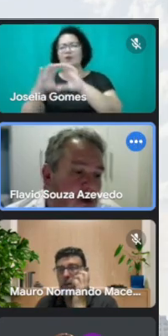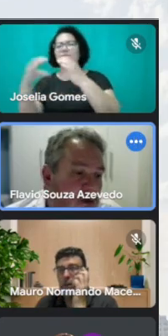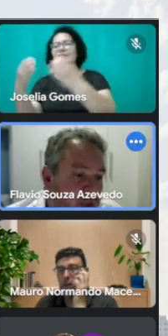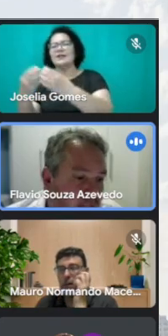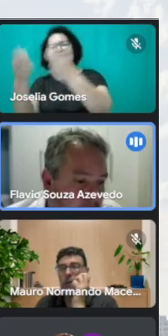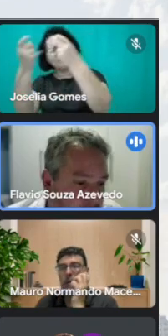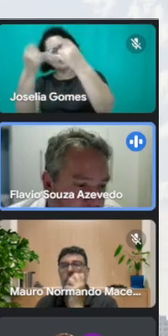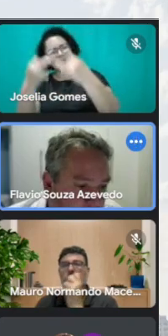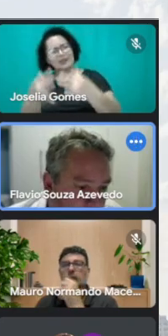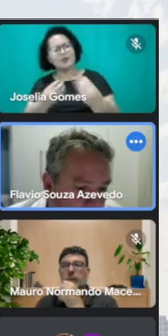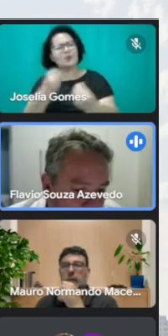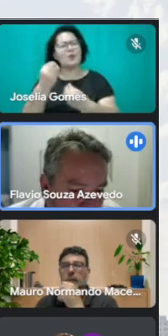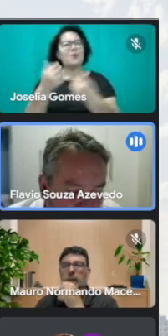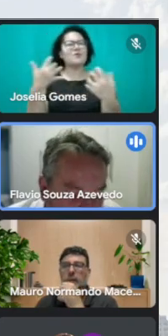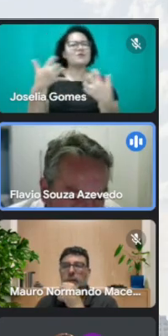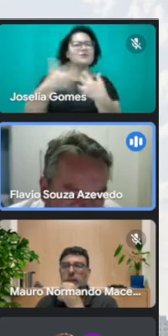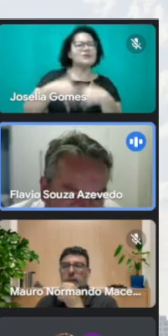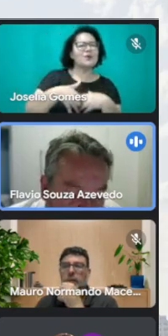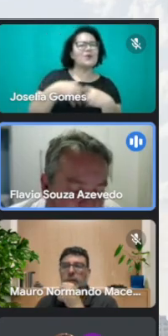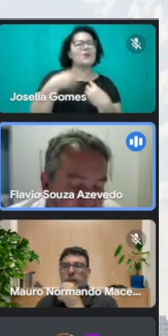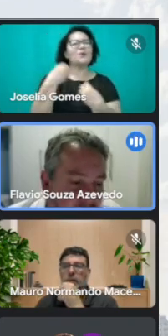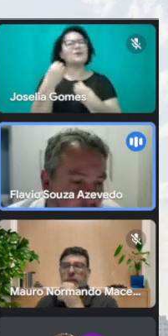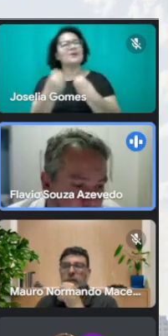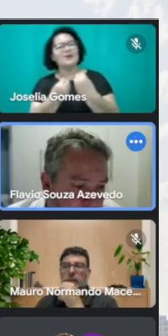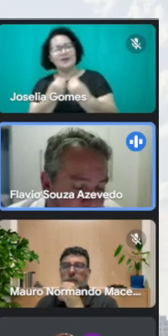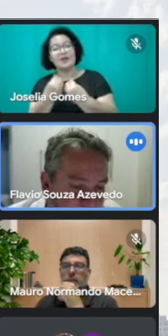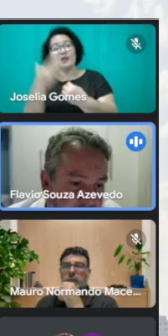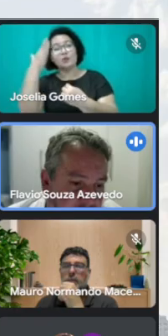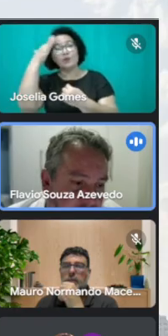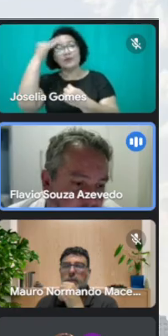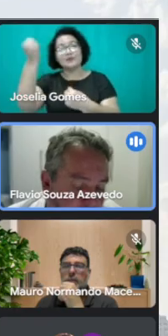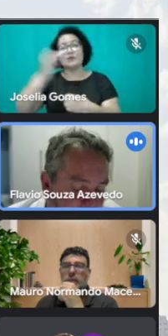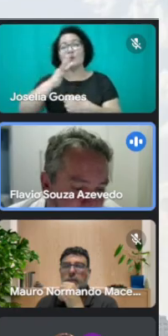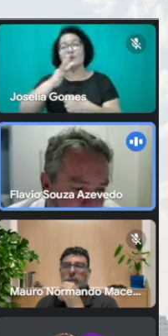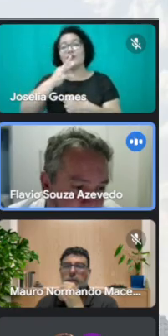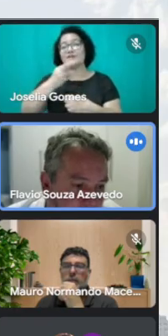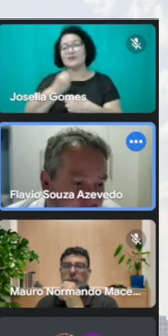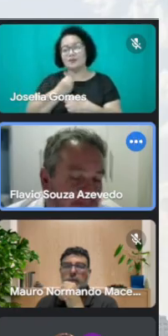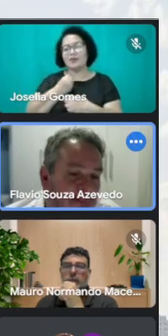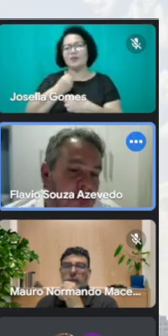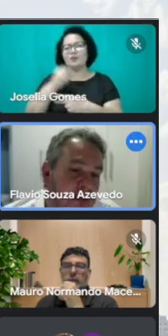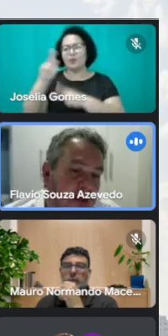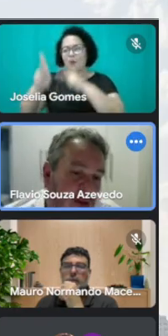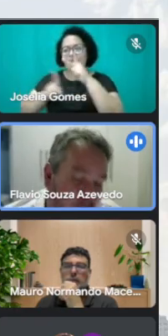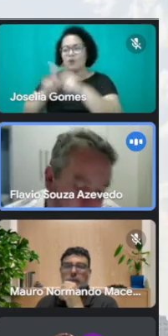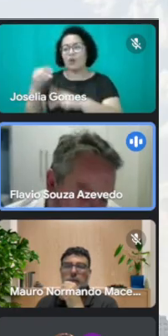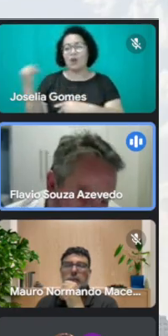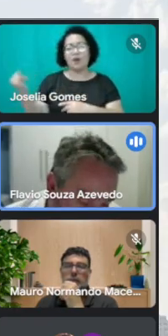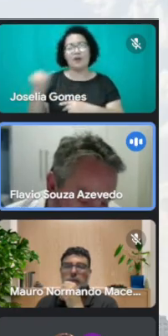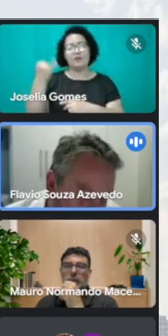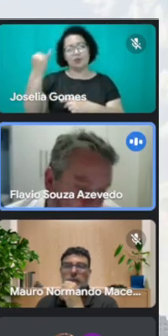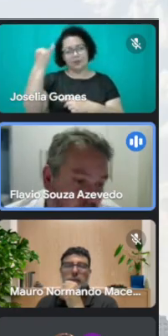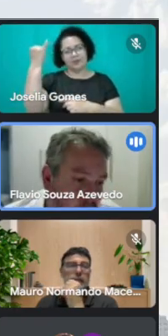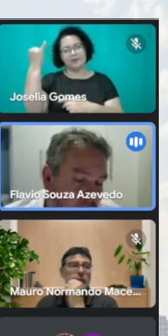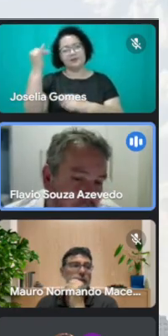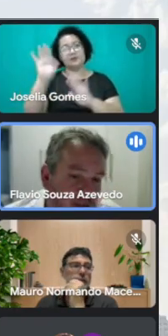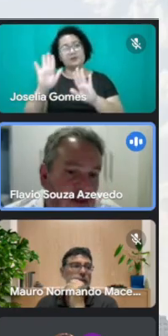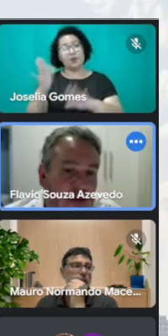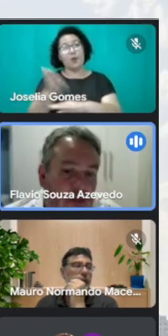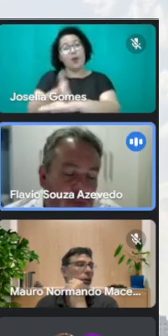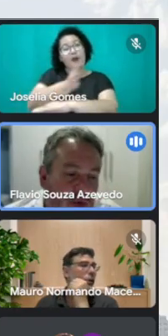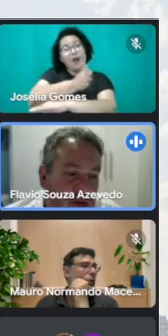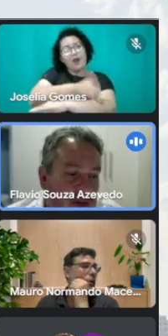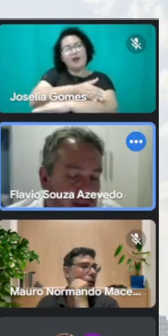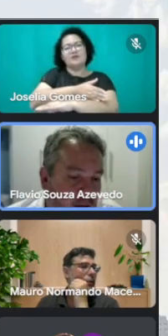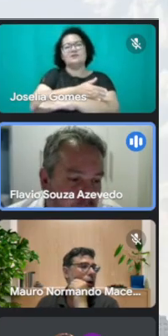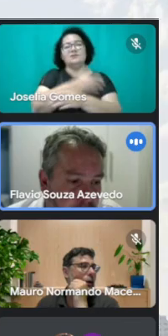funcionam, o saber popular ali, é importante que se tenha noção disso aí. Então, antes, durante